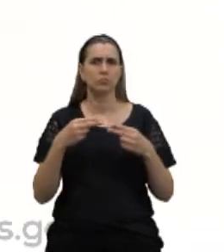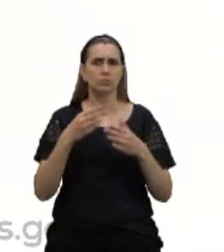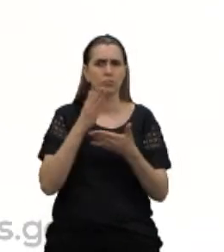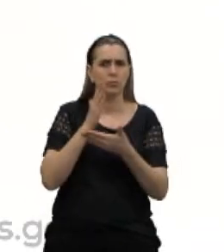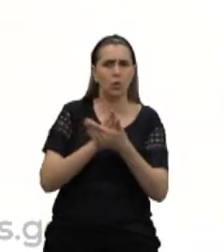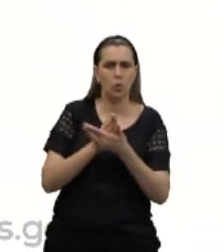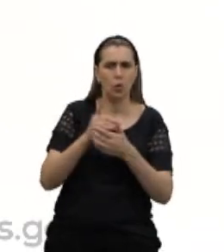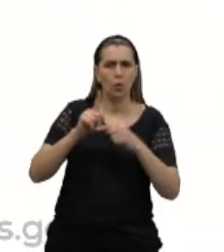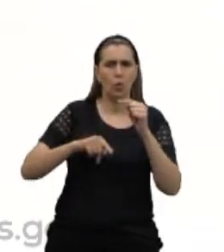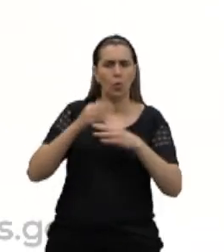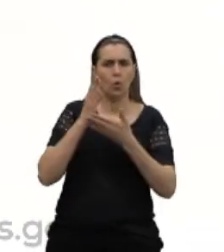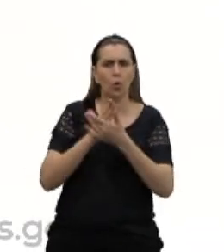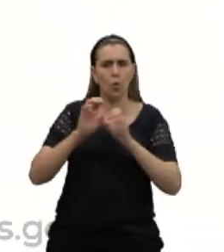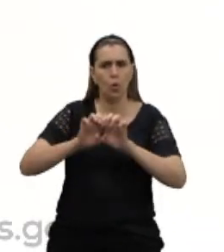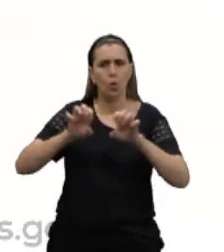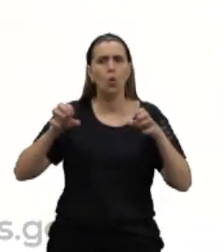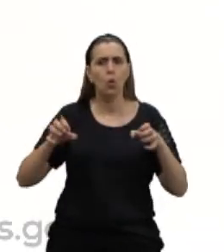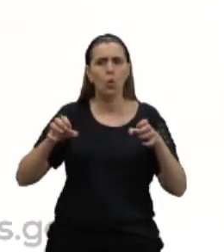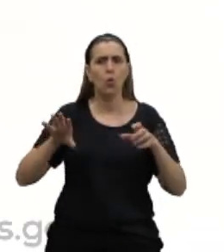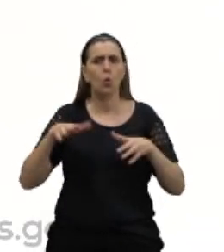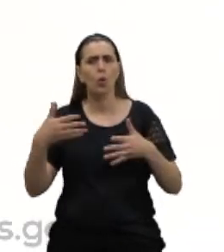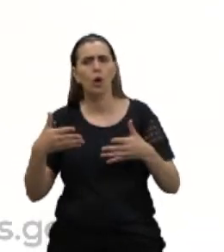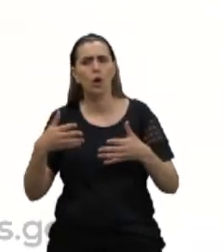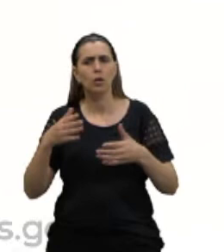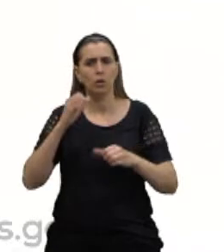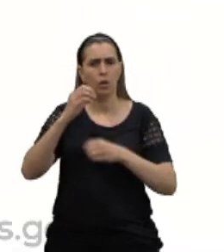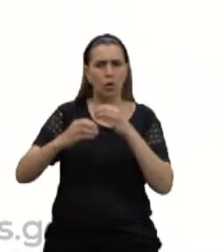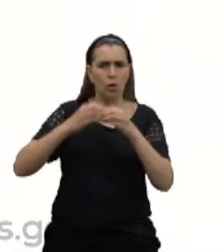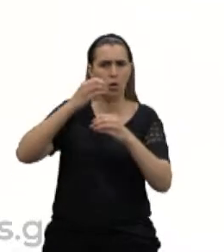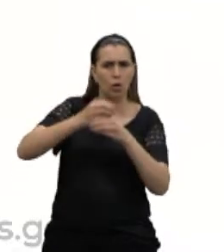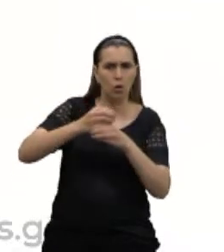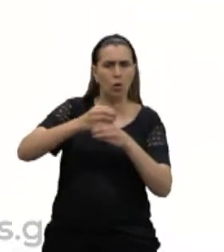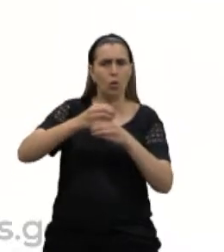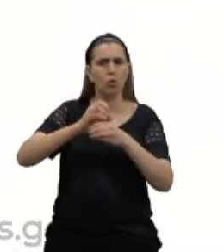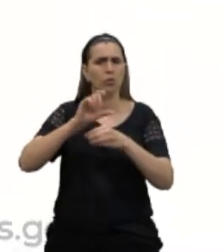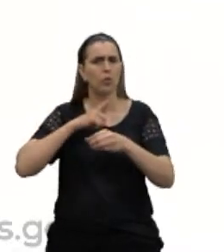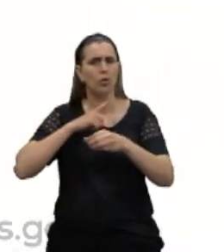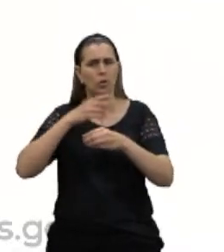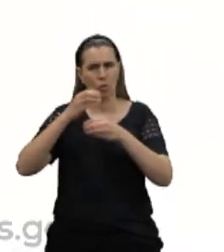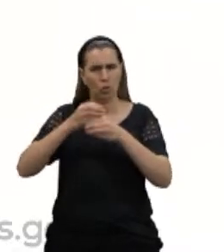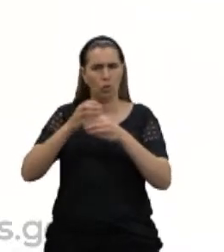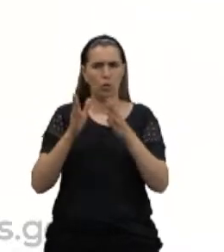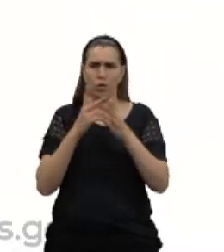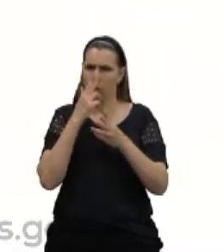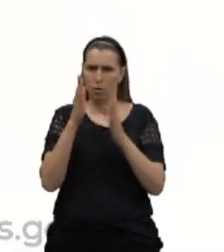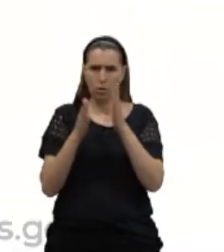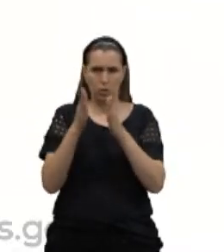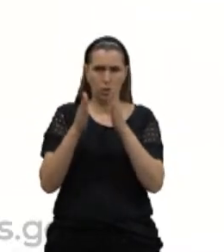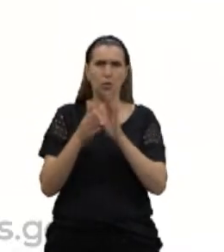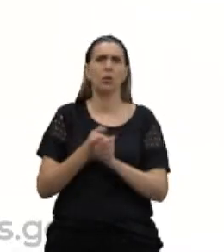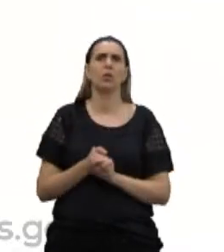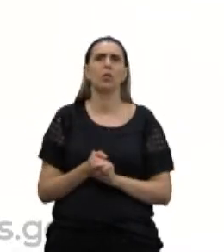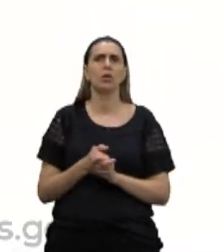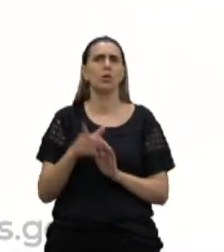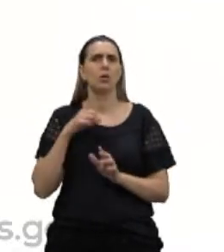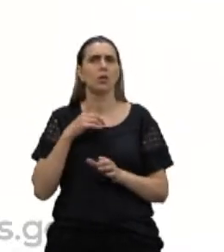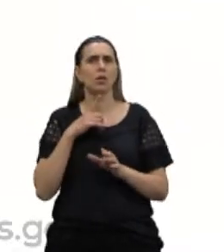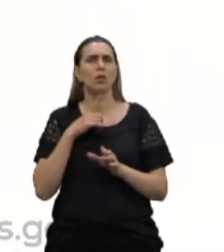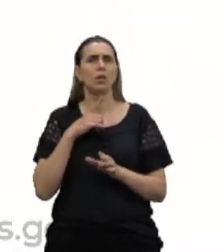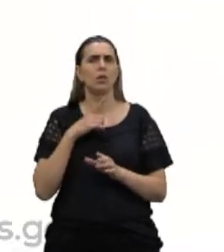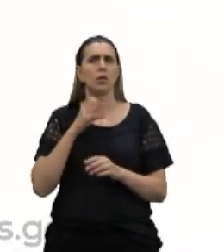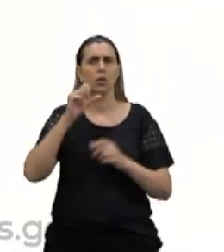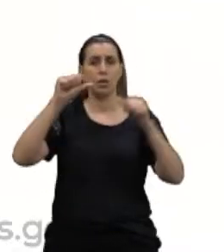partes... e ambas, quando sobrepostas, têm o mesmo tamanho, então ele é